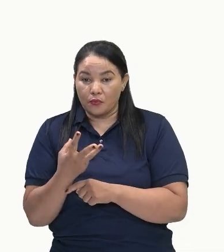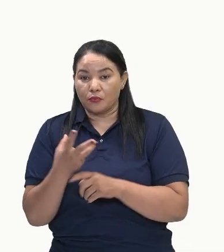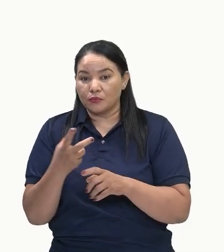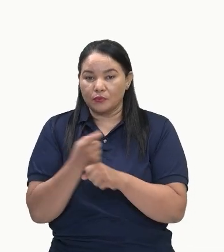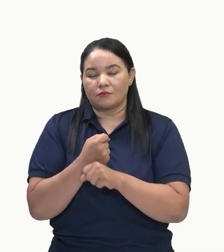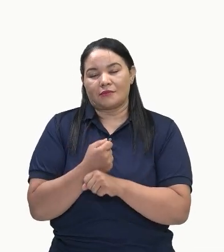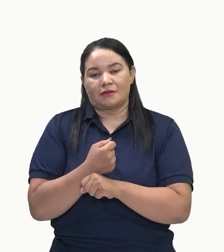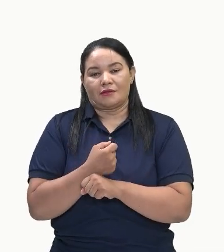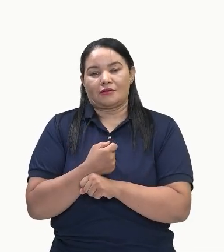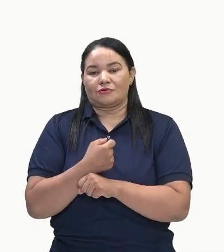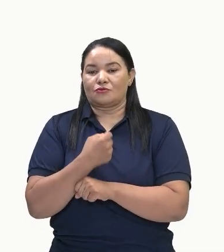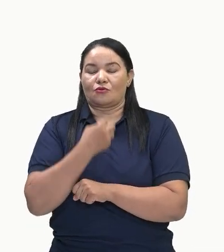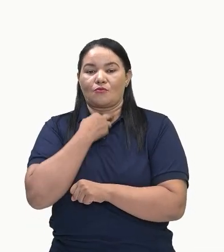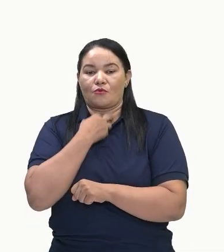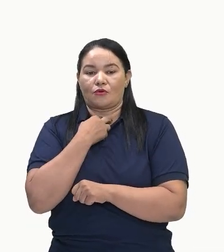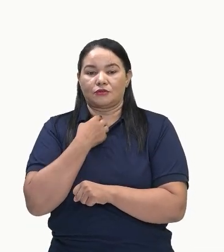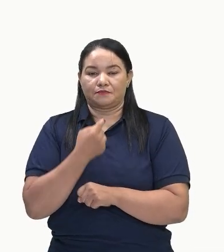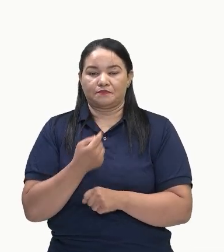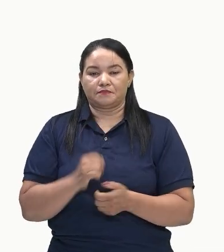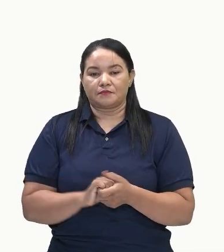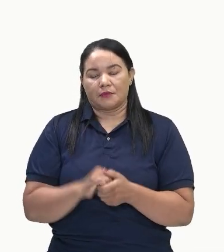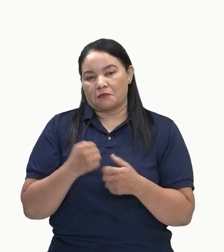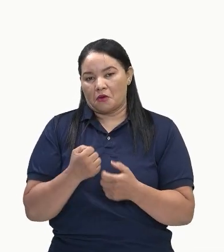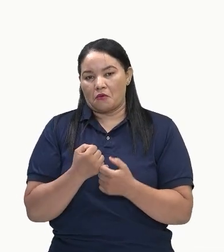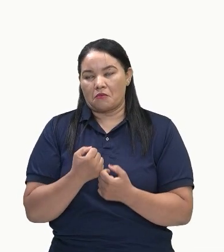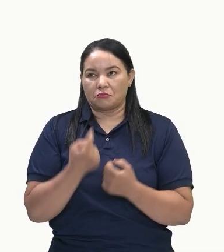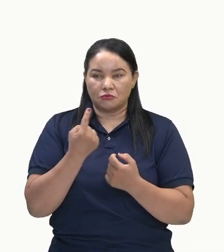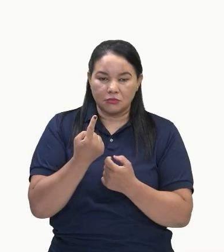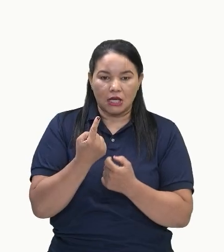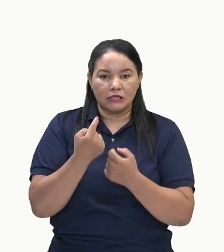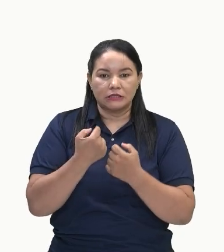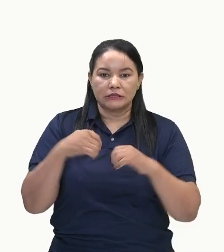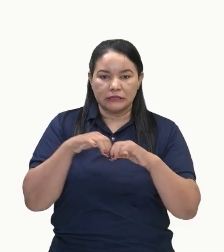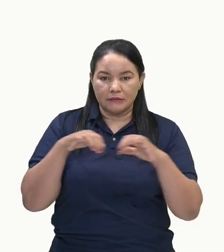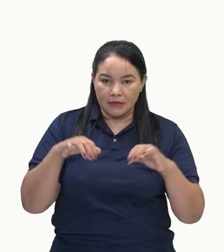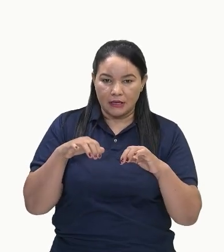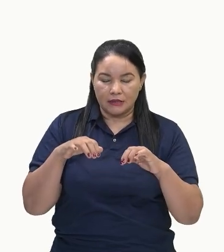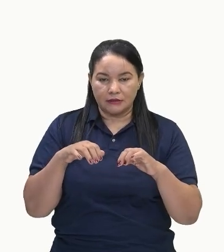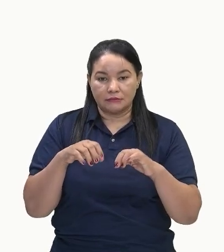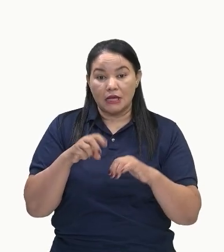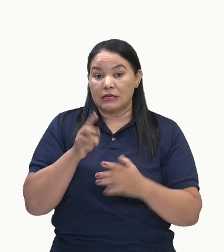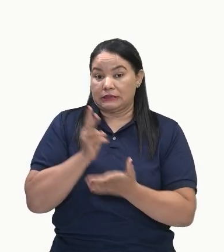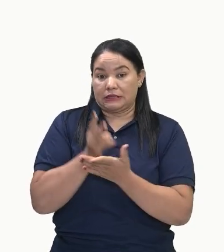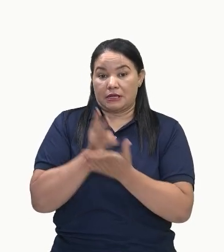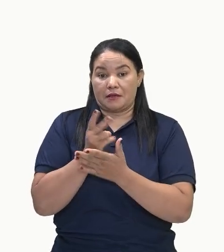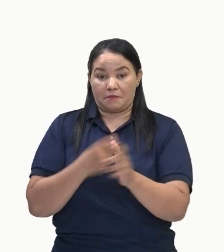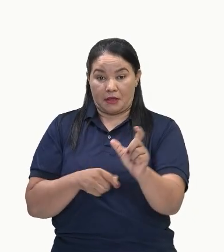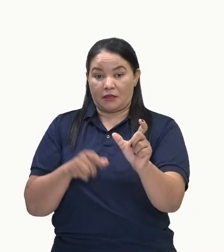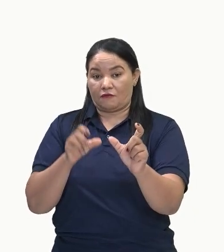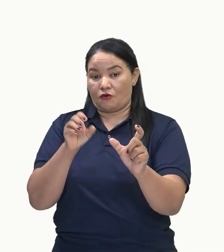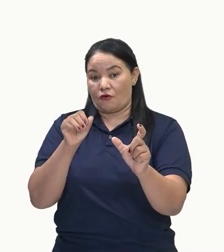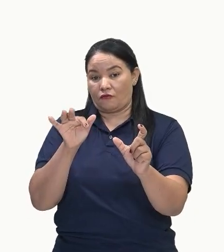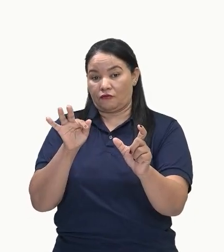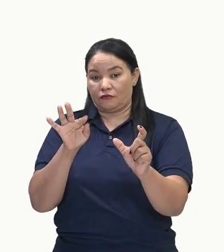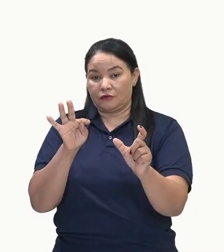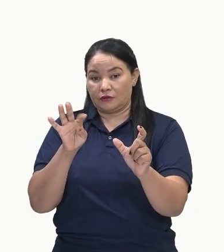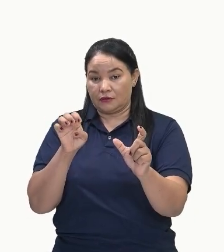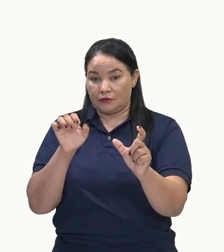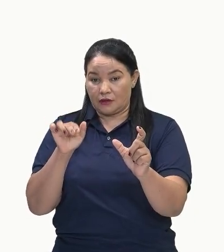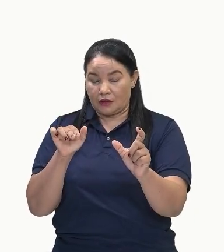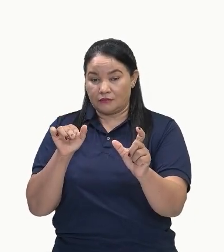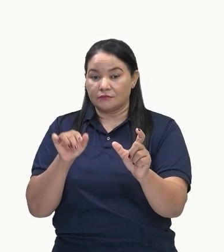As separate units. Como unidades separadas. Frequentemente, palavrinha often, frequentemente.